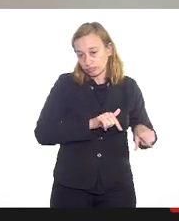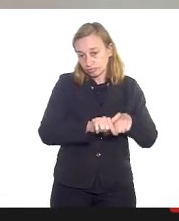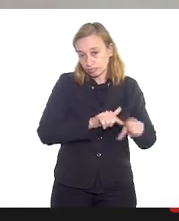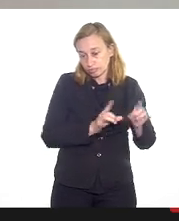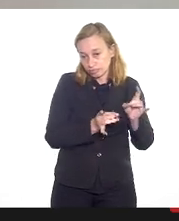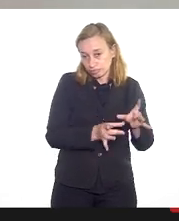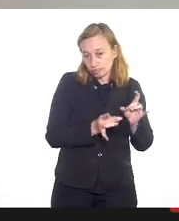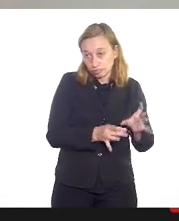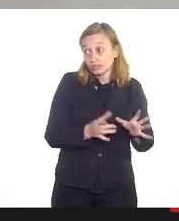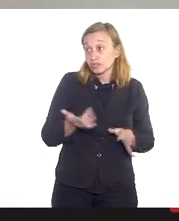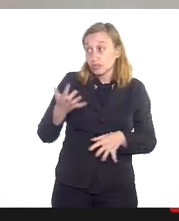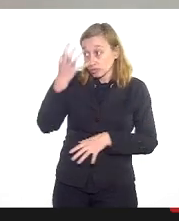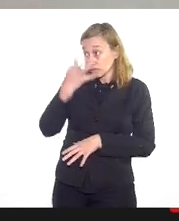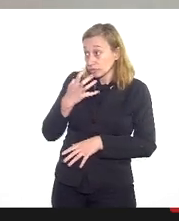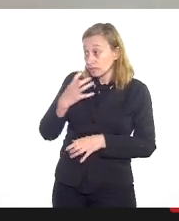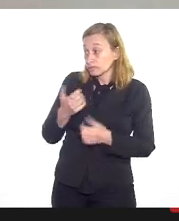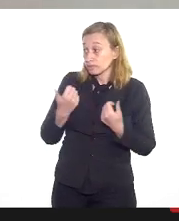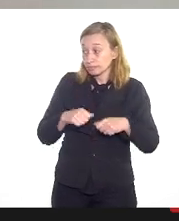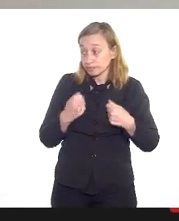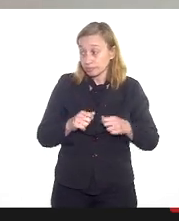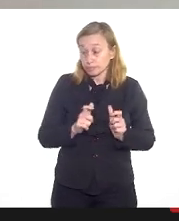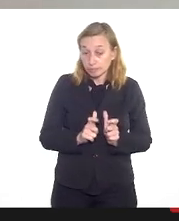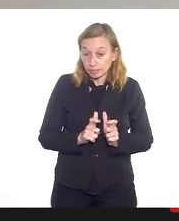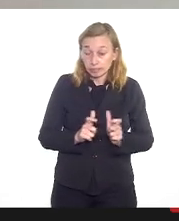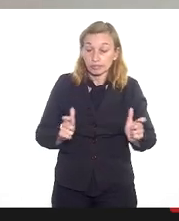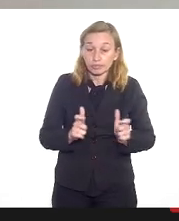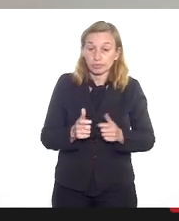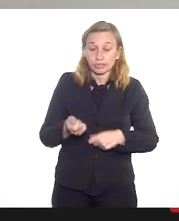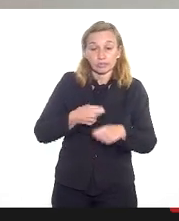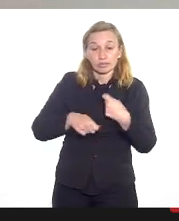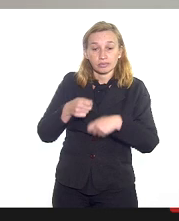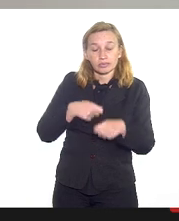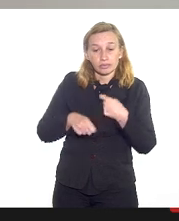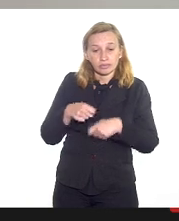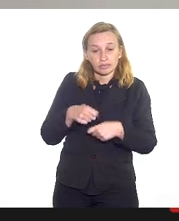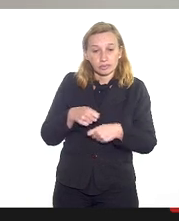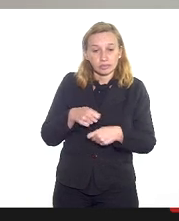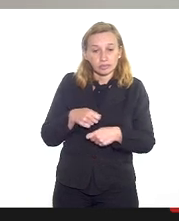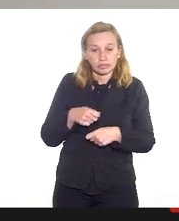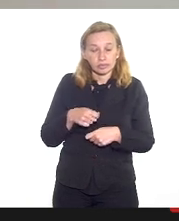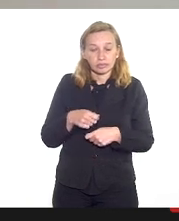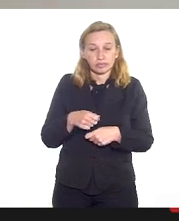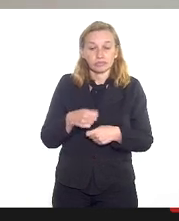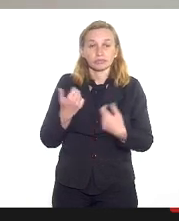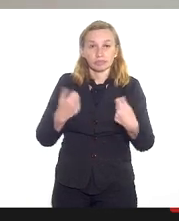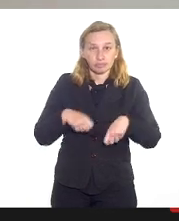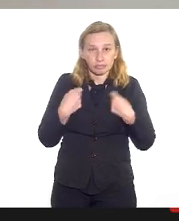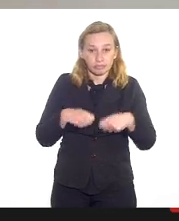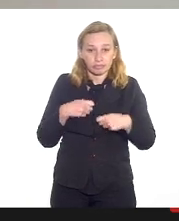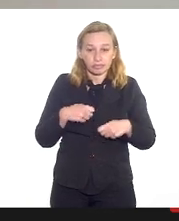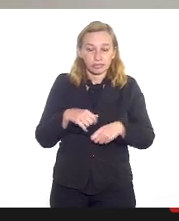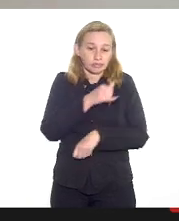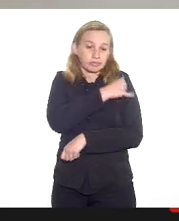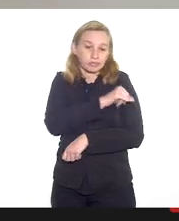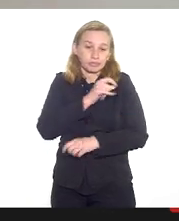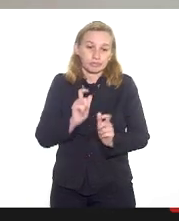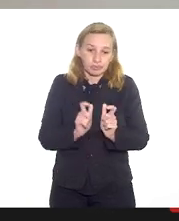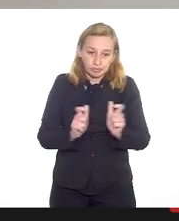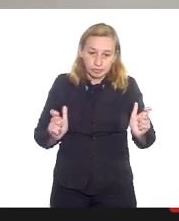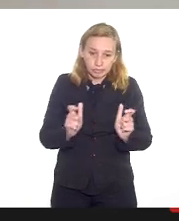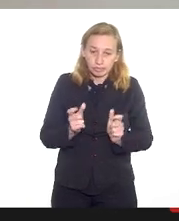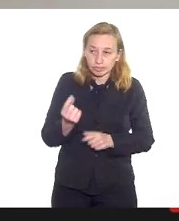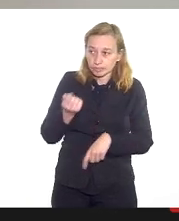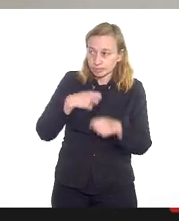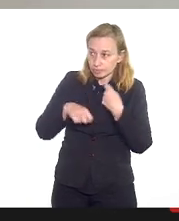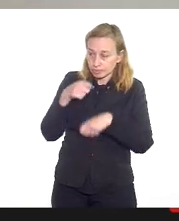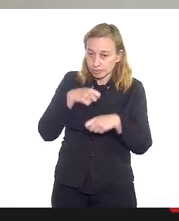gente não consegue criar esse bom ambiente de negócio que é necessário para o Rio de Janeiro crescer